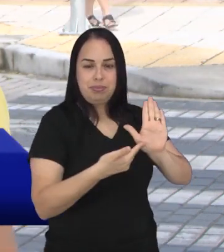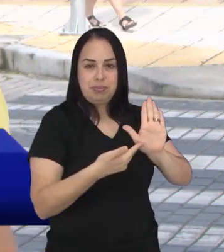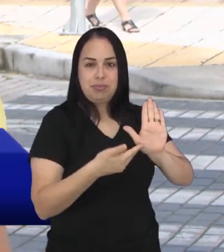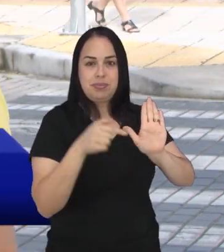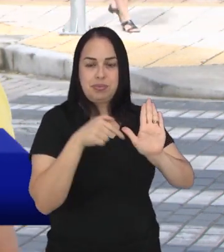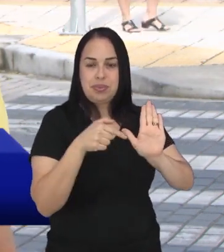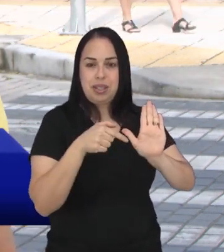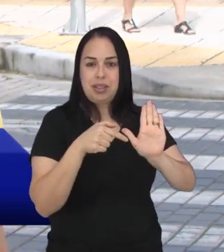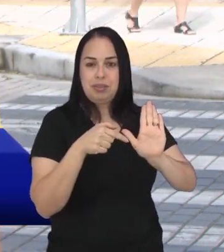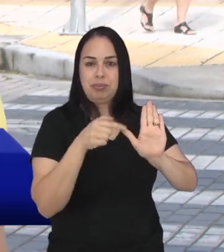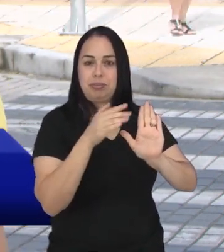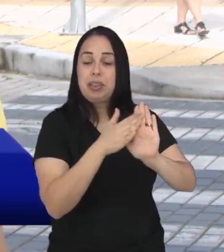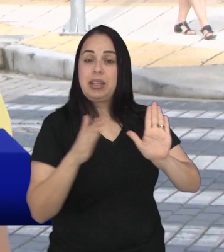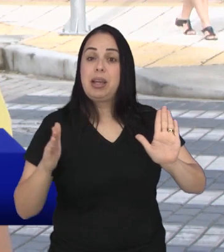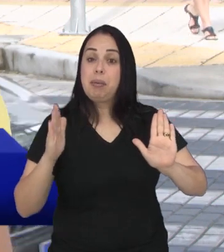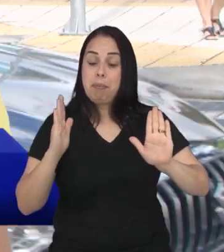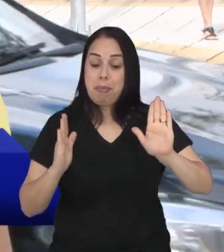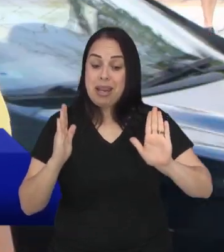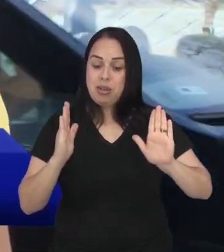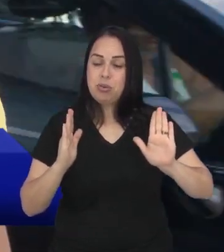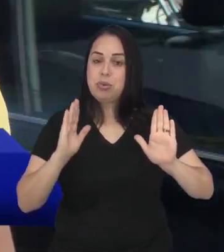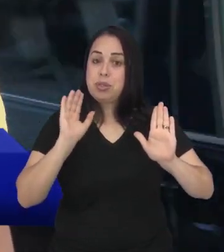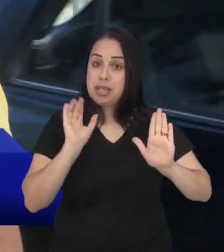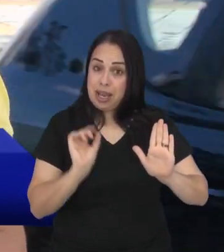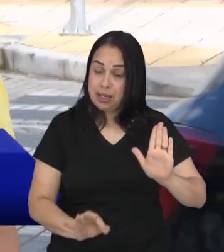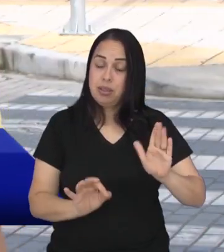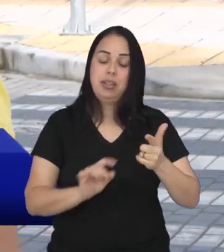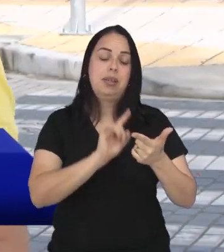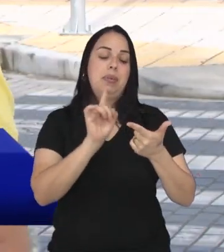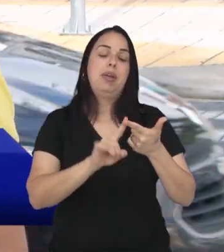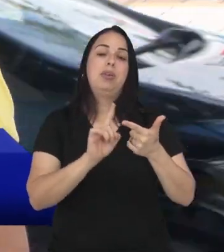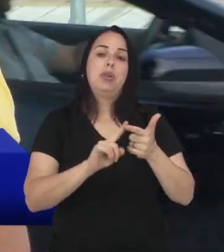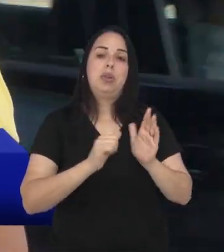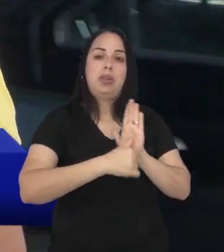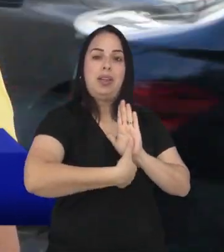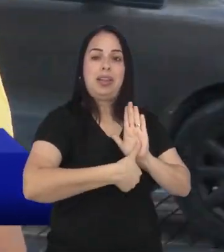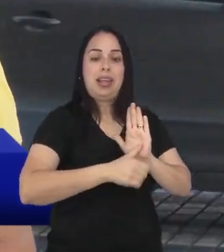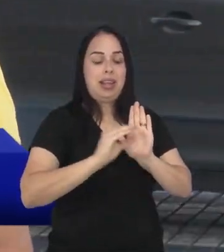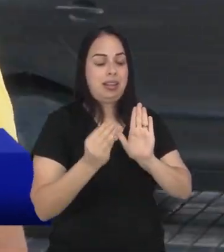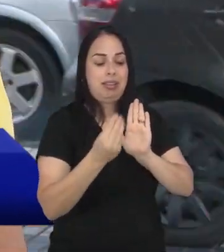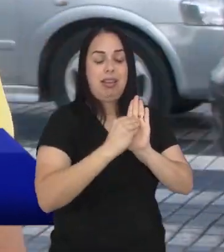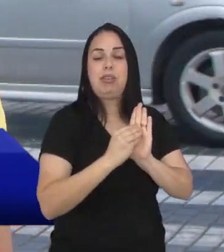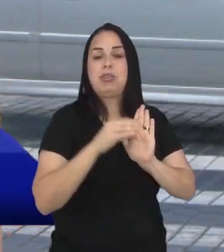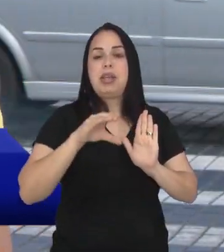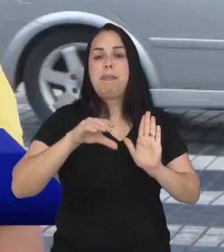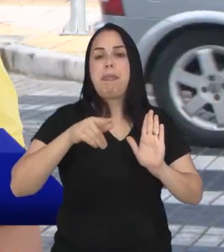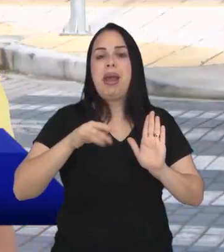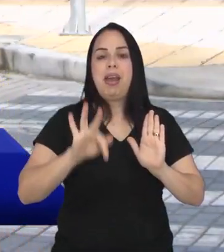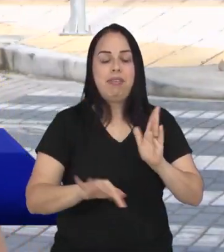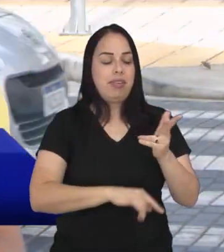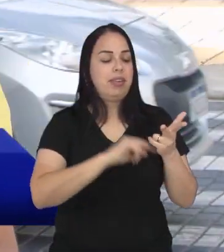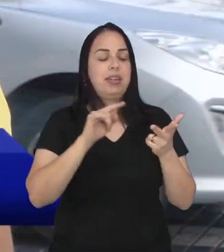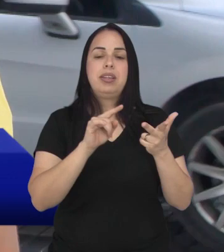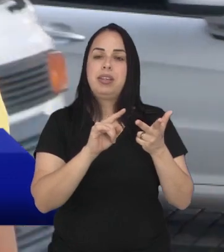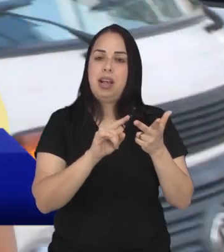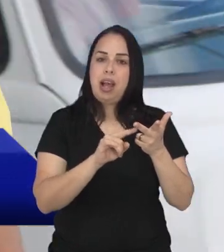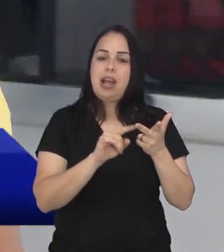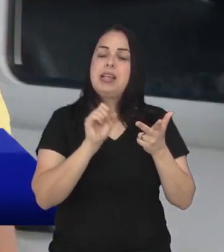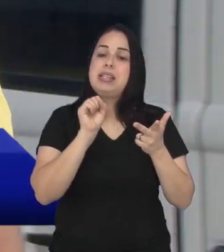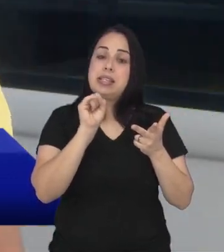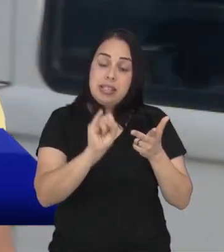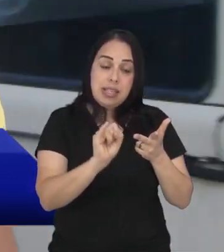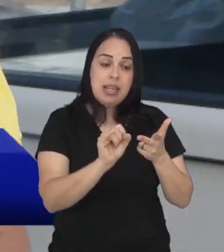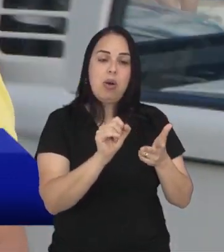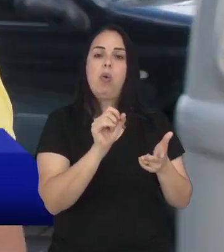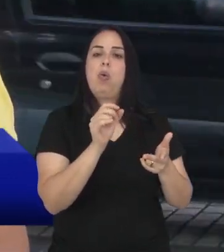traz a receita que tem que est dentro do prazo da e de validade apresenta também o documento que tem o número do CPF e se o medicamento estiver